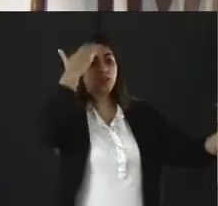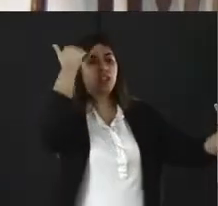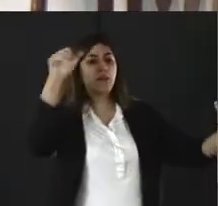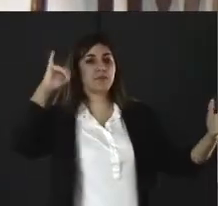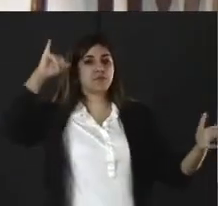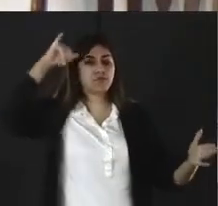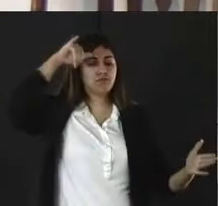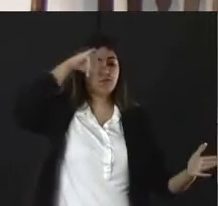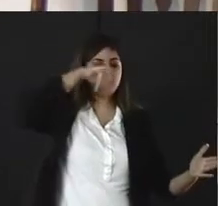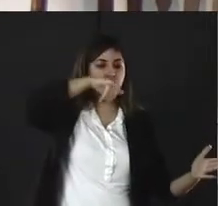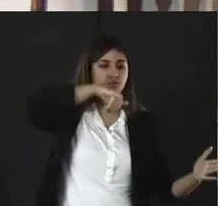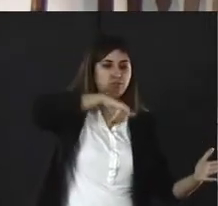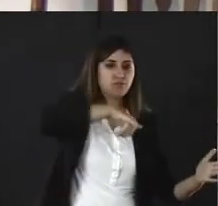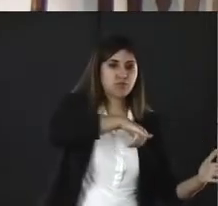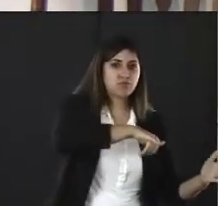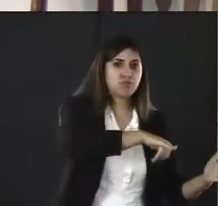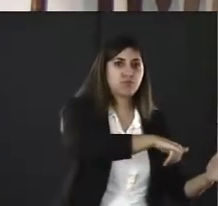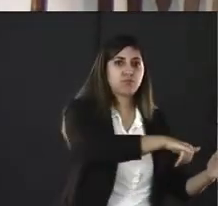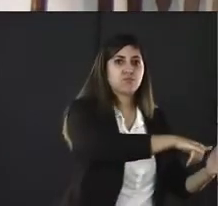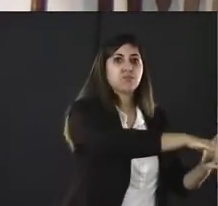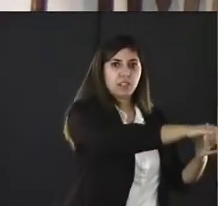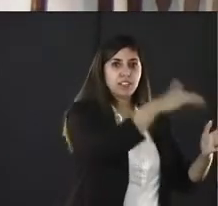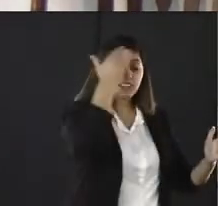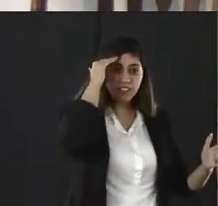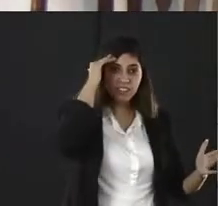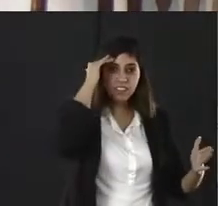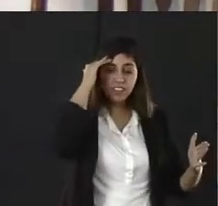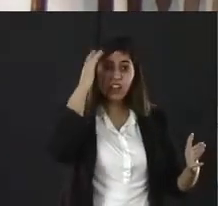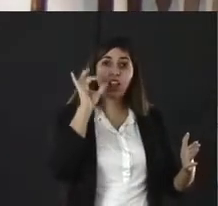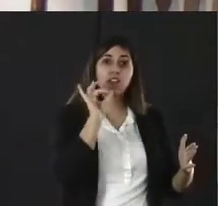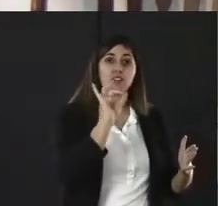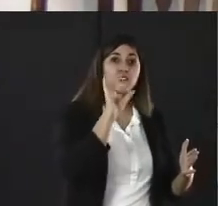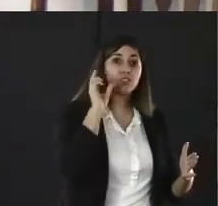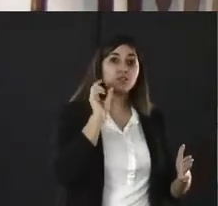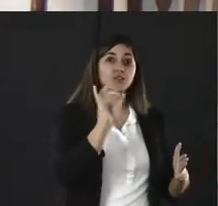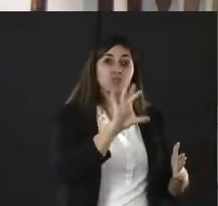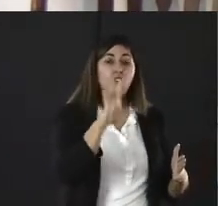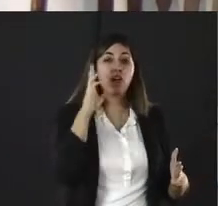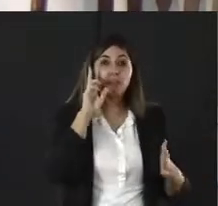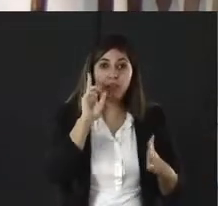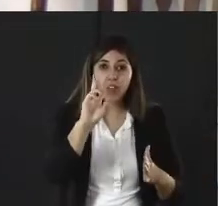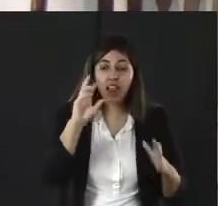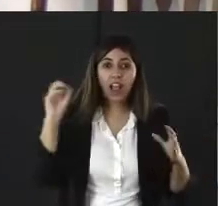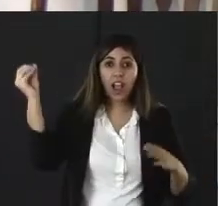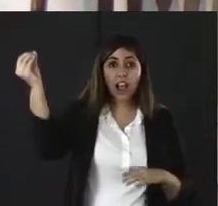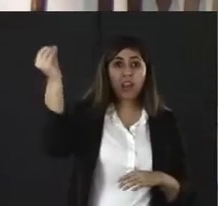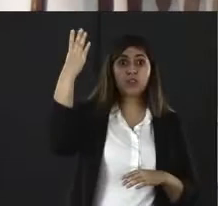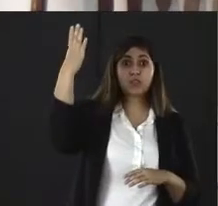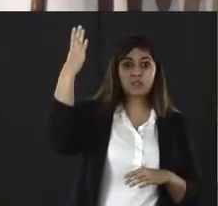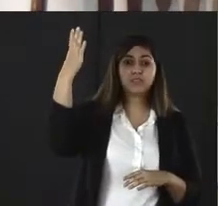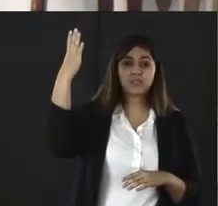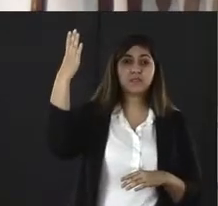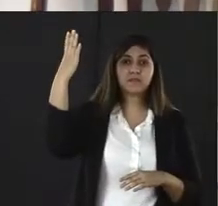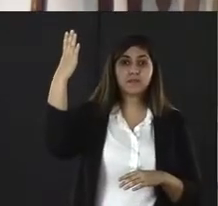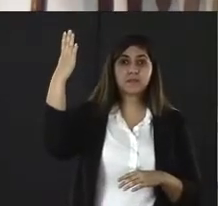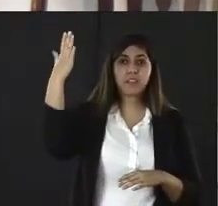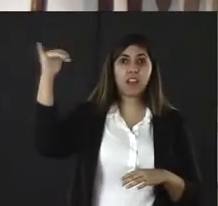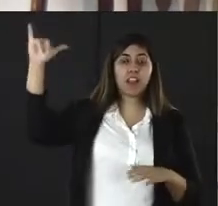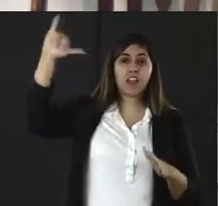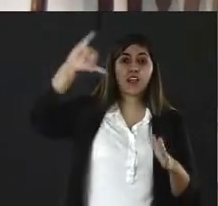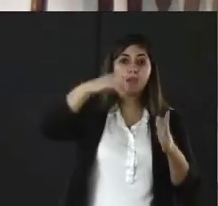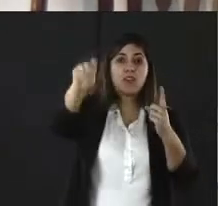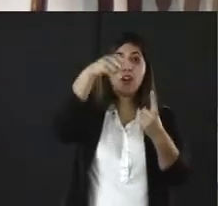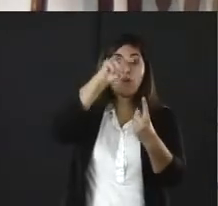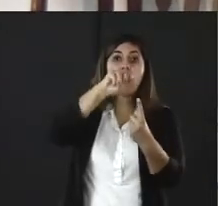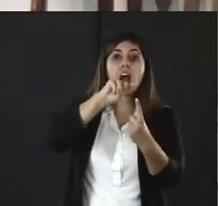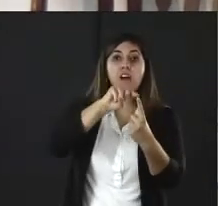momento ele percebe a pista de pouso aqueles vetores levaram aquele avião ao